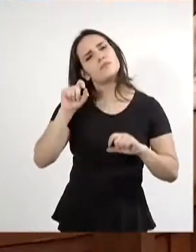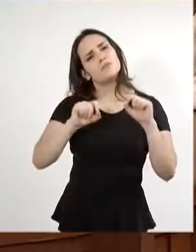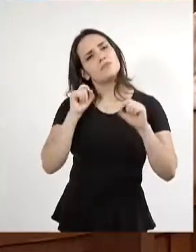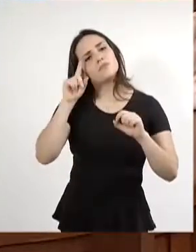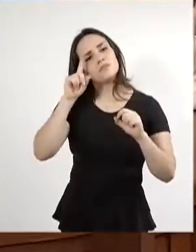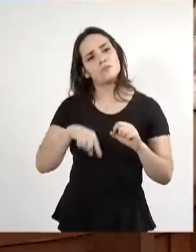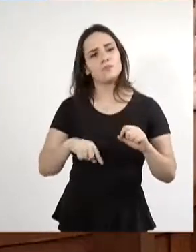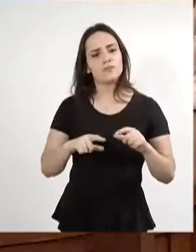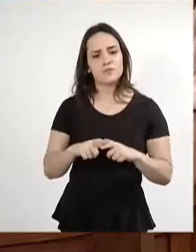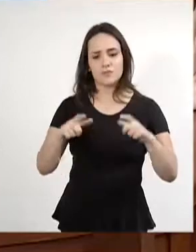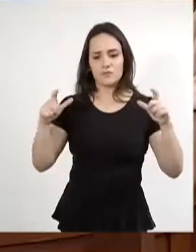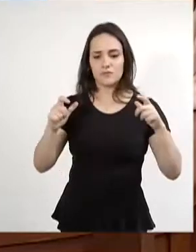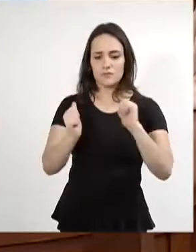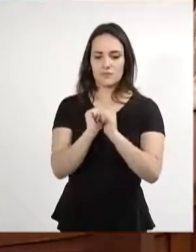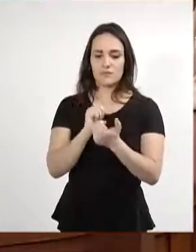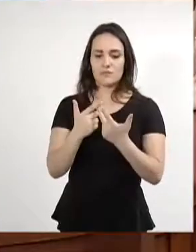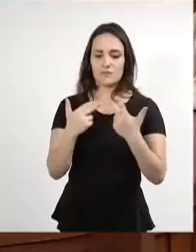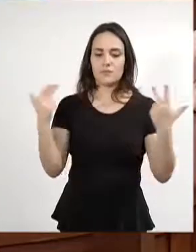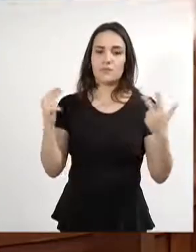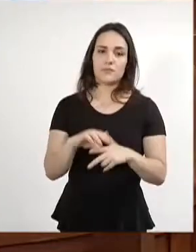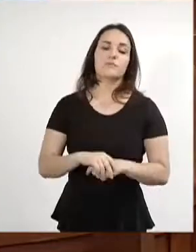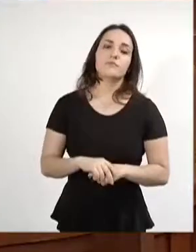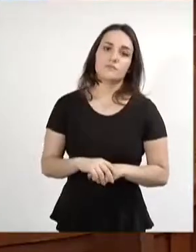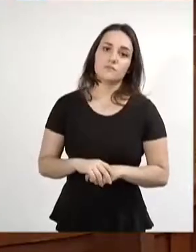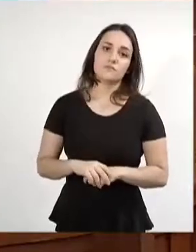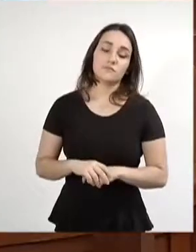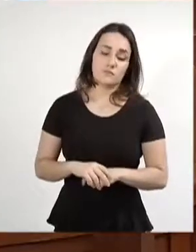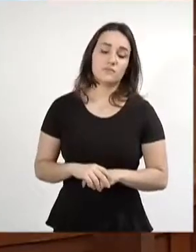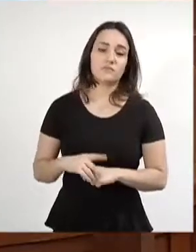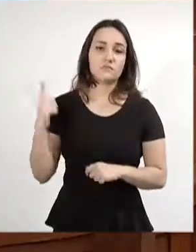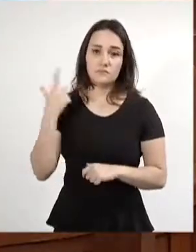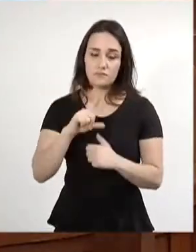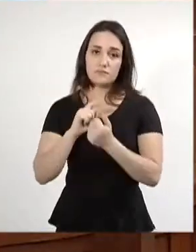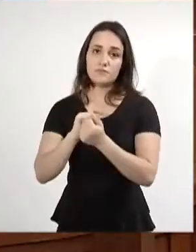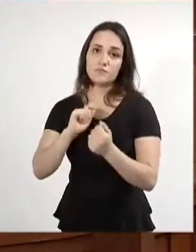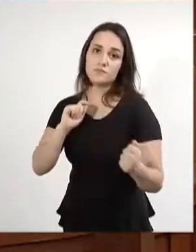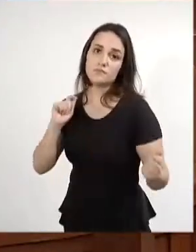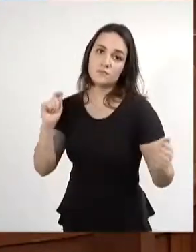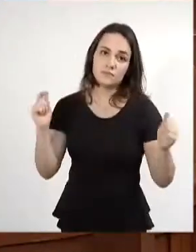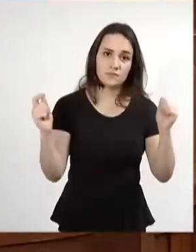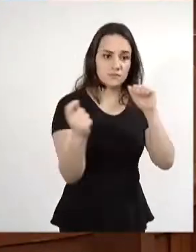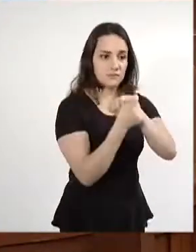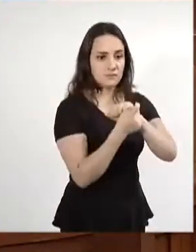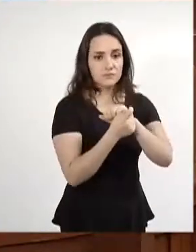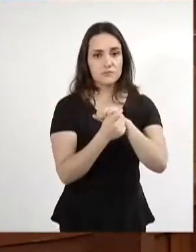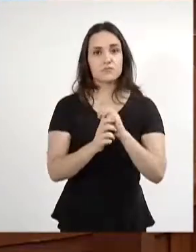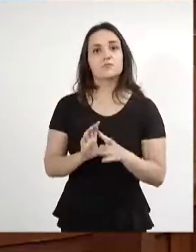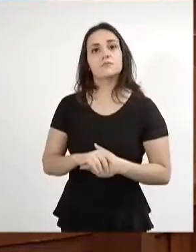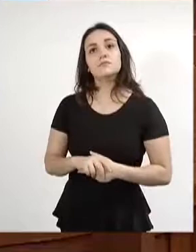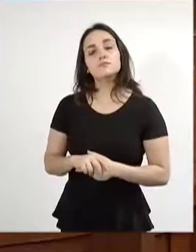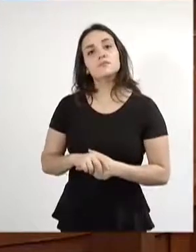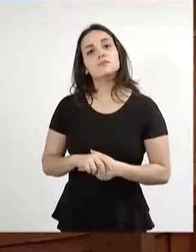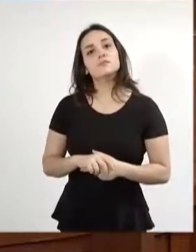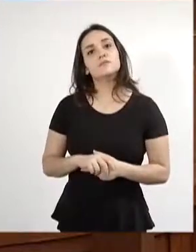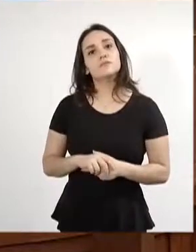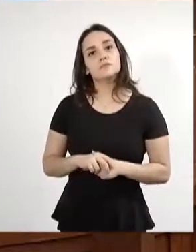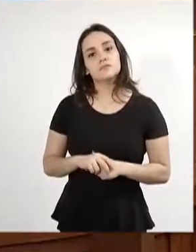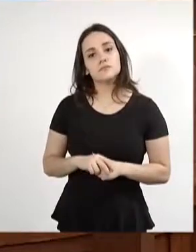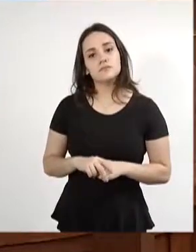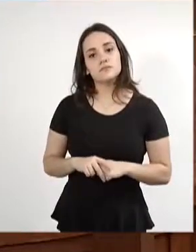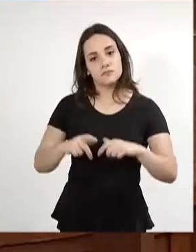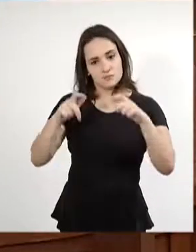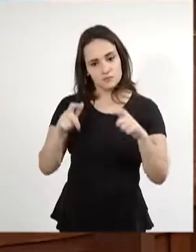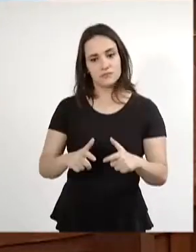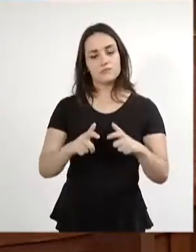complexo poliesportivo. E transformar essas entidades